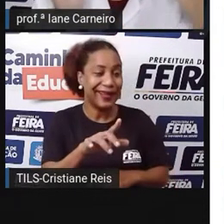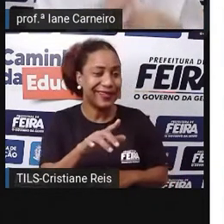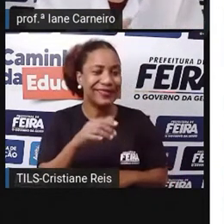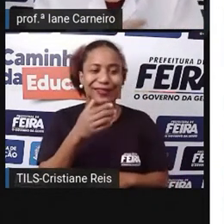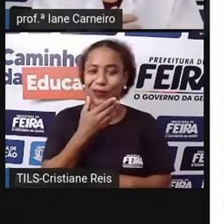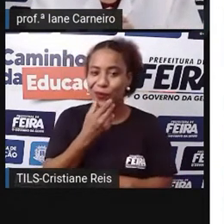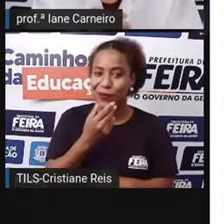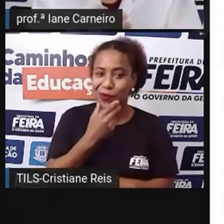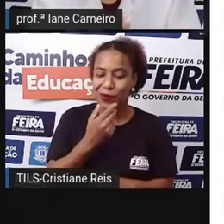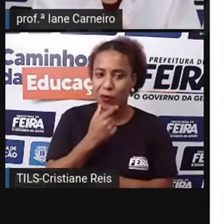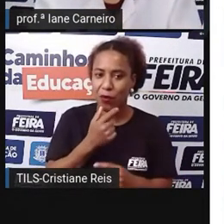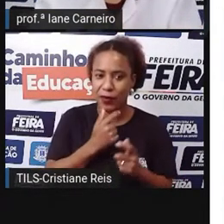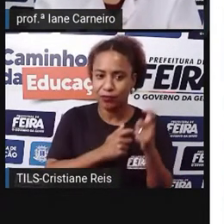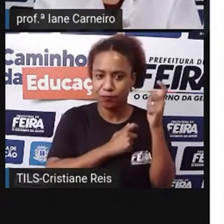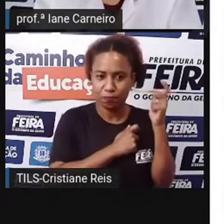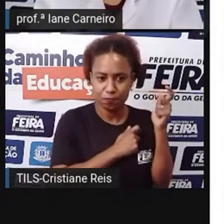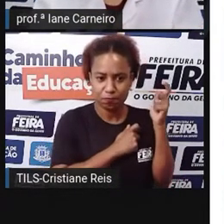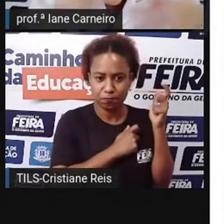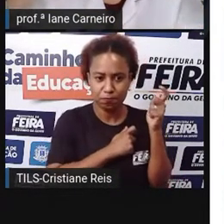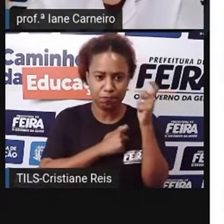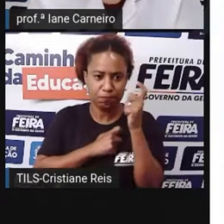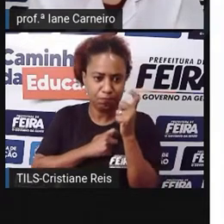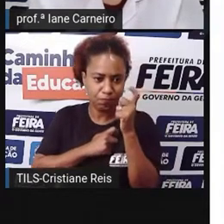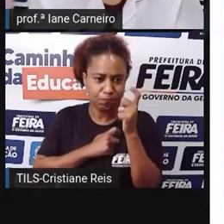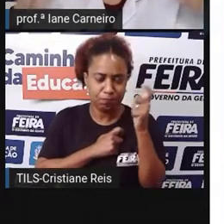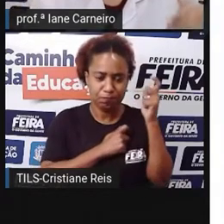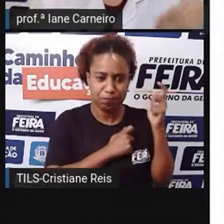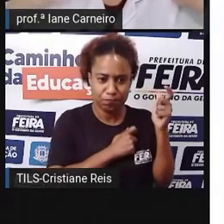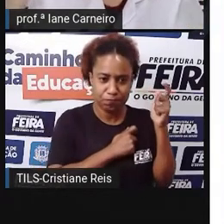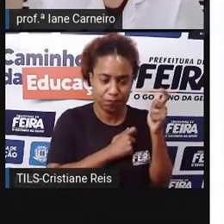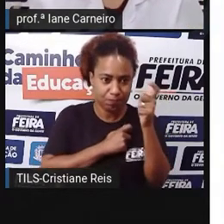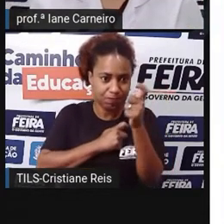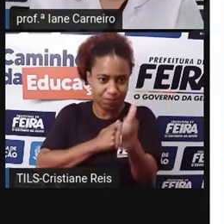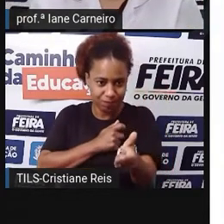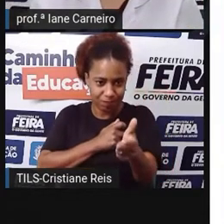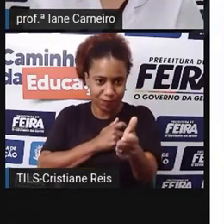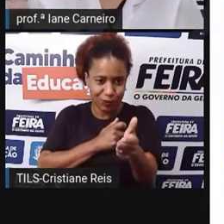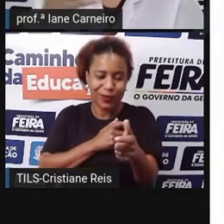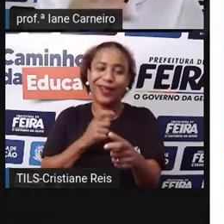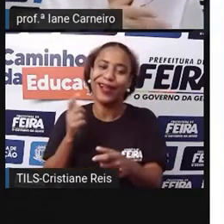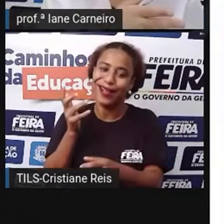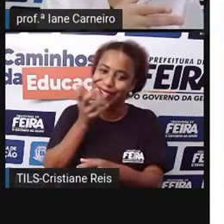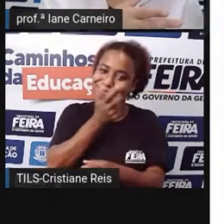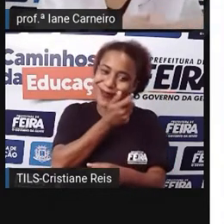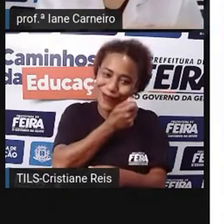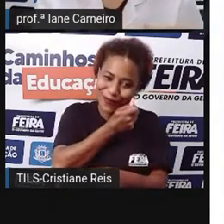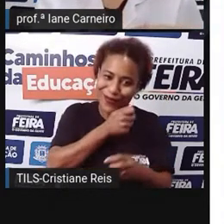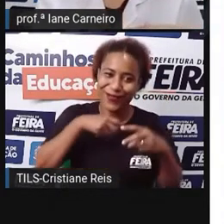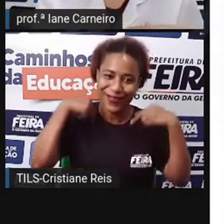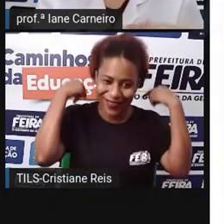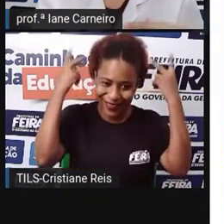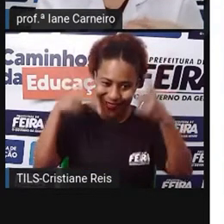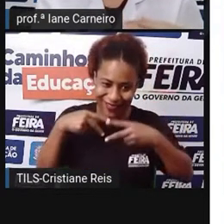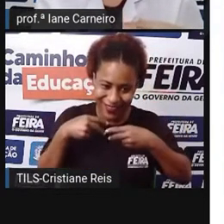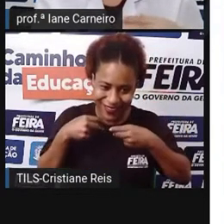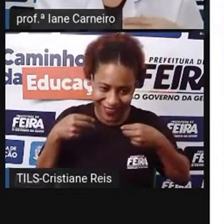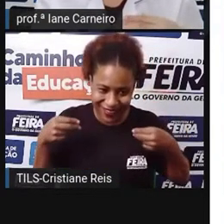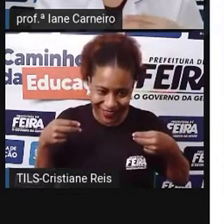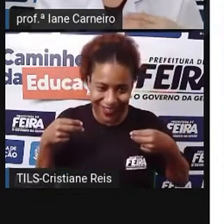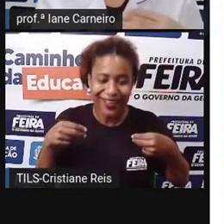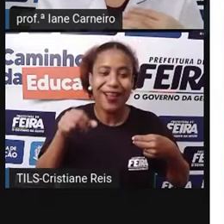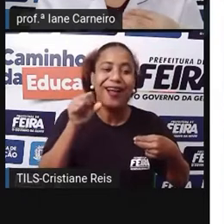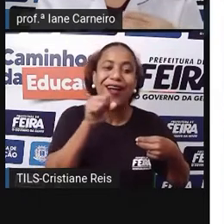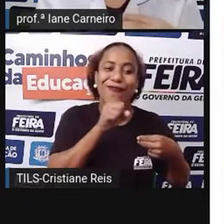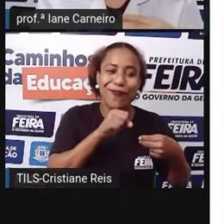resgatar a vovó e a Chapeuzinho Vermelho. E aí a história termina com um final feliz, né? Ruim para o lobo que ficou preso,